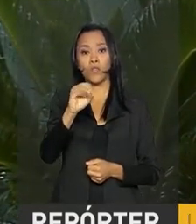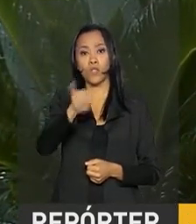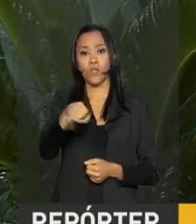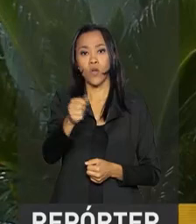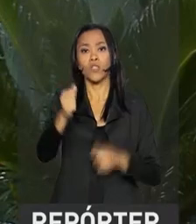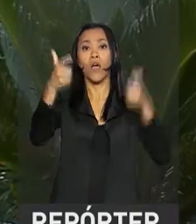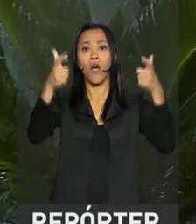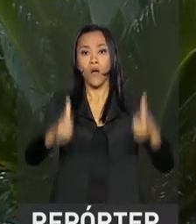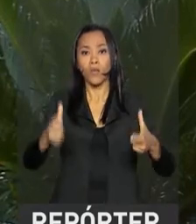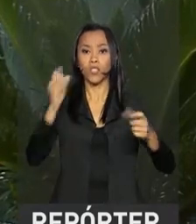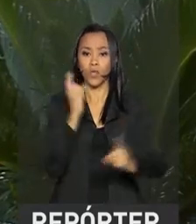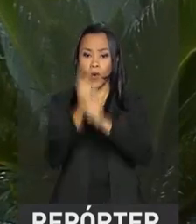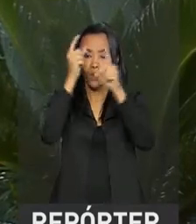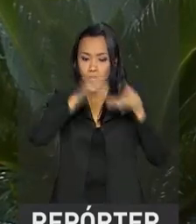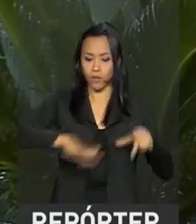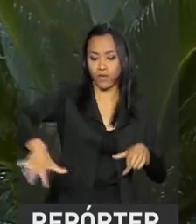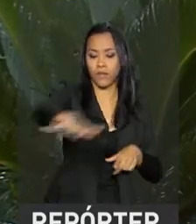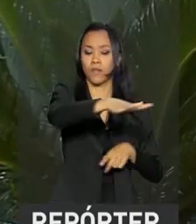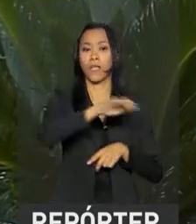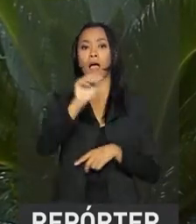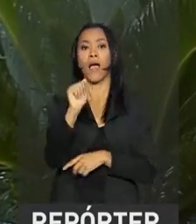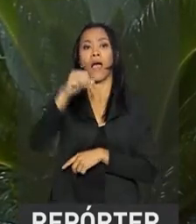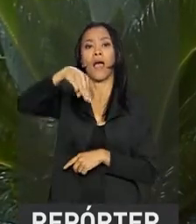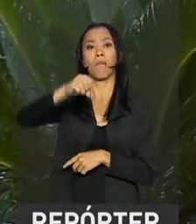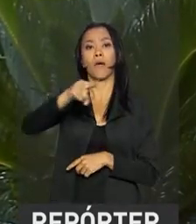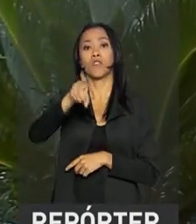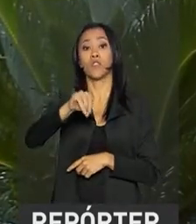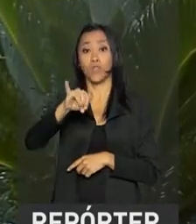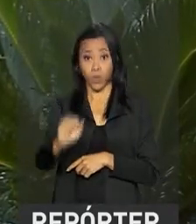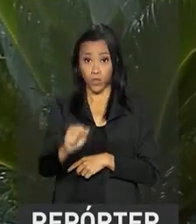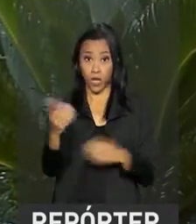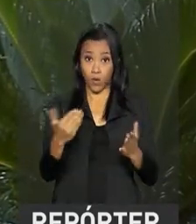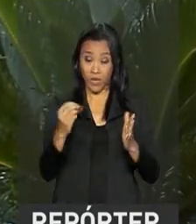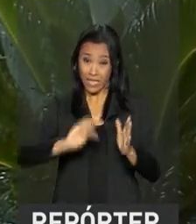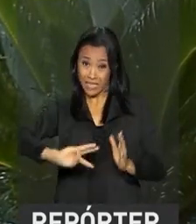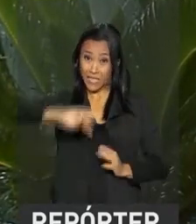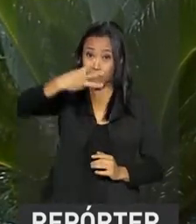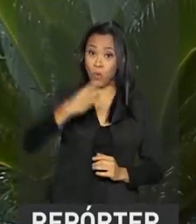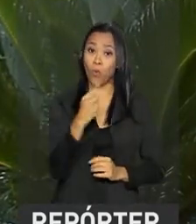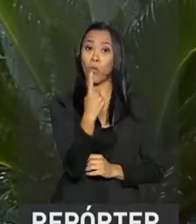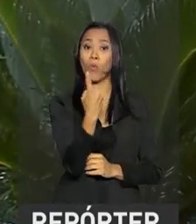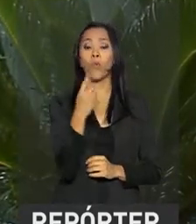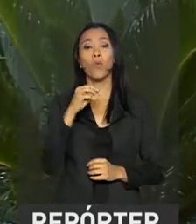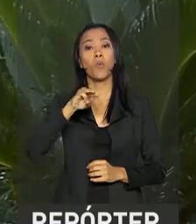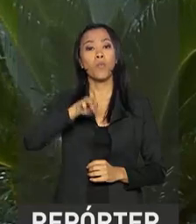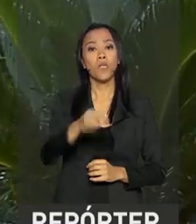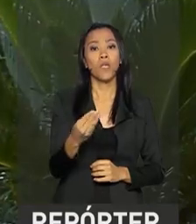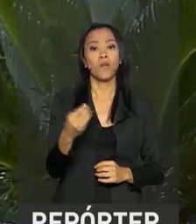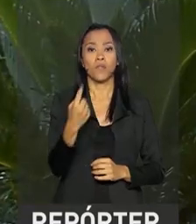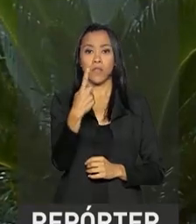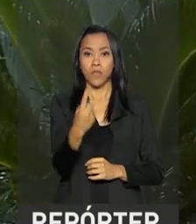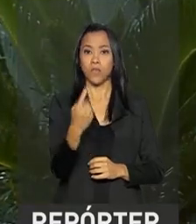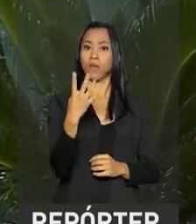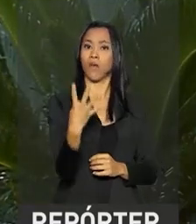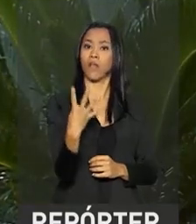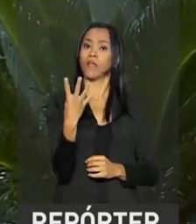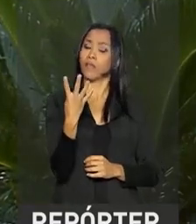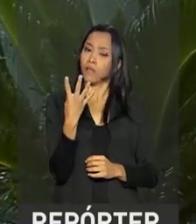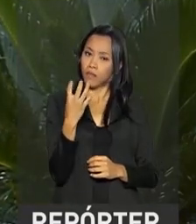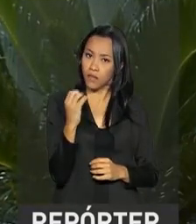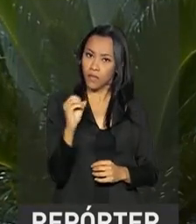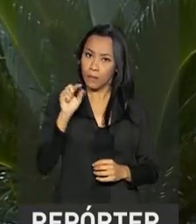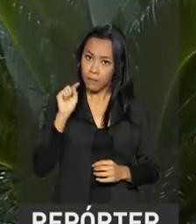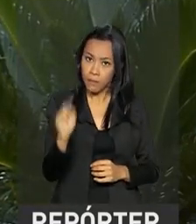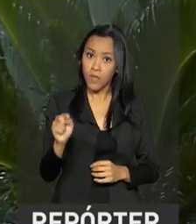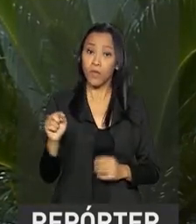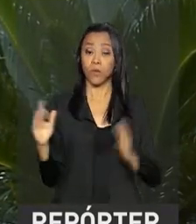cultivada com soja na região mais do que triplicou passando de 1 milhão 140 mil hectares na safra 2006